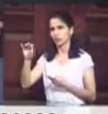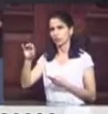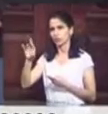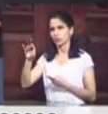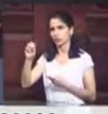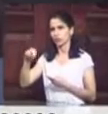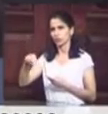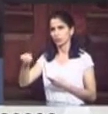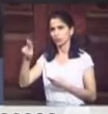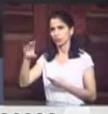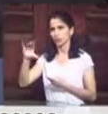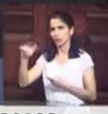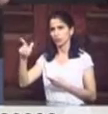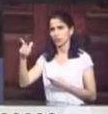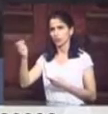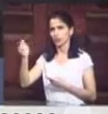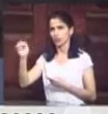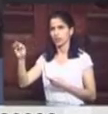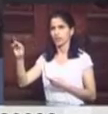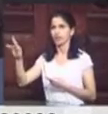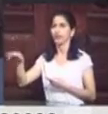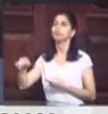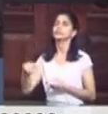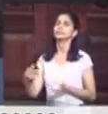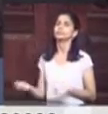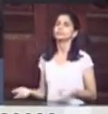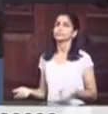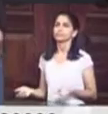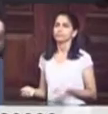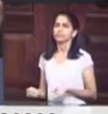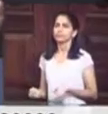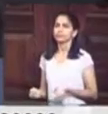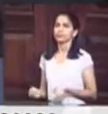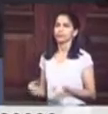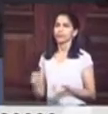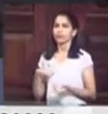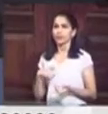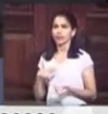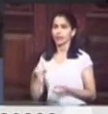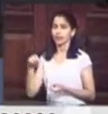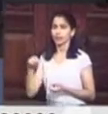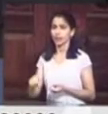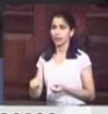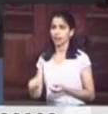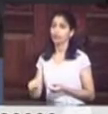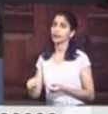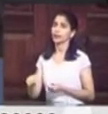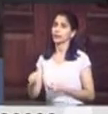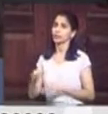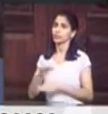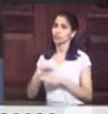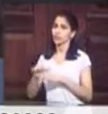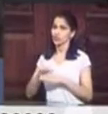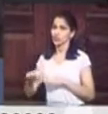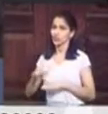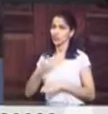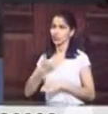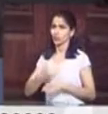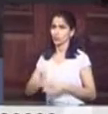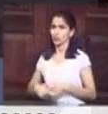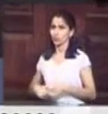mas ganho. O que eu não acho factível é a desestruturação da máquina pública sem